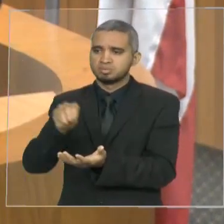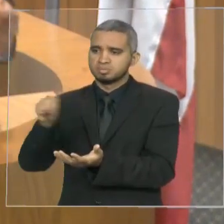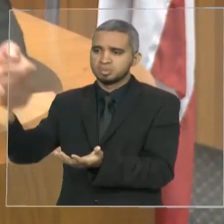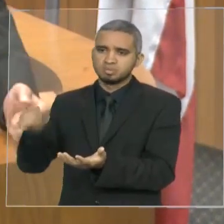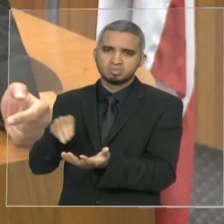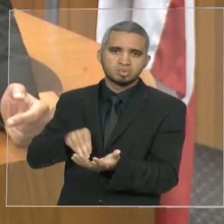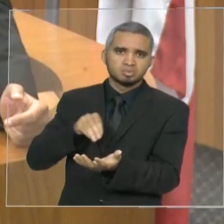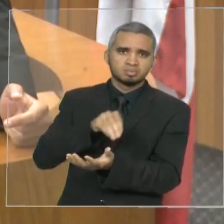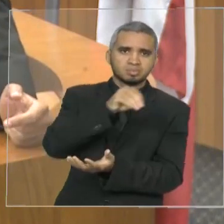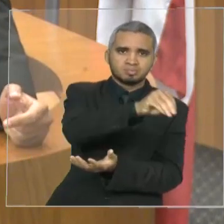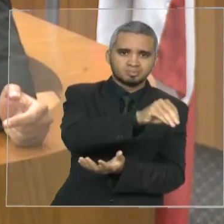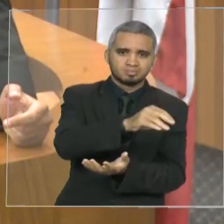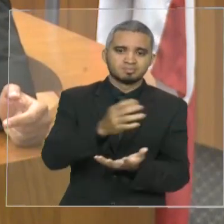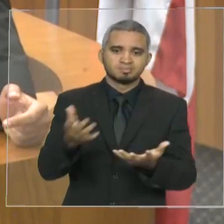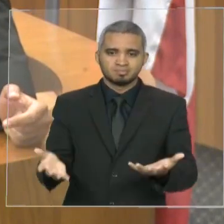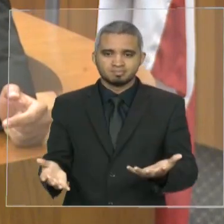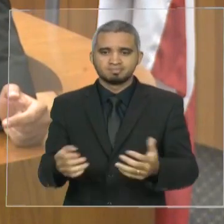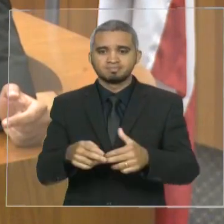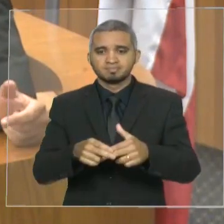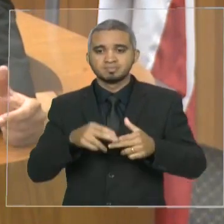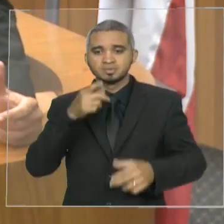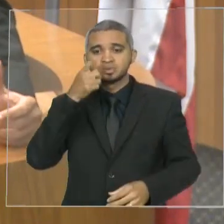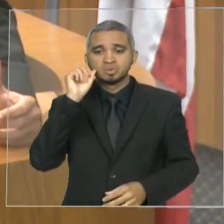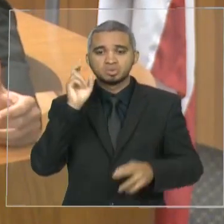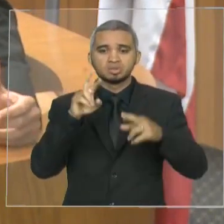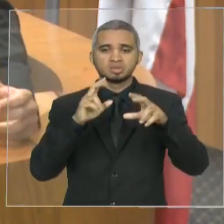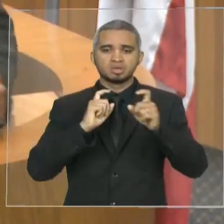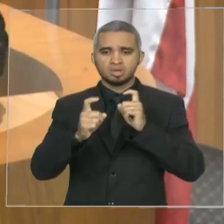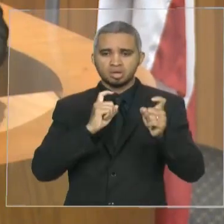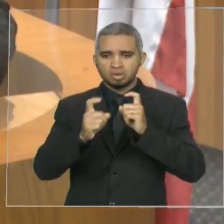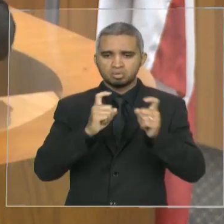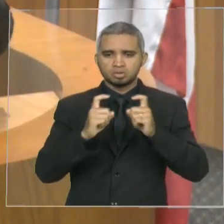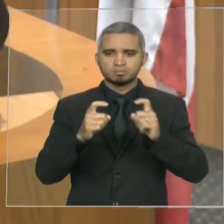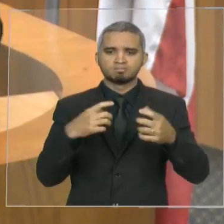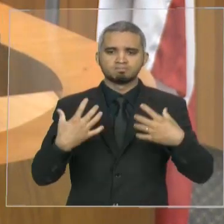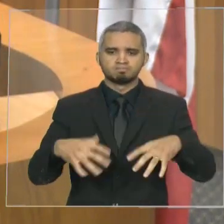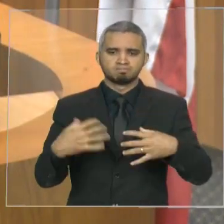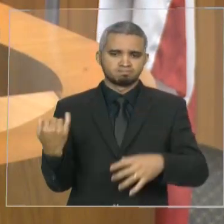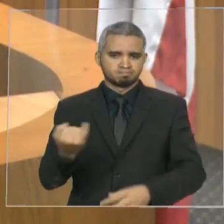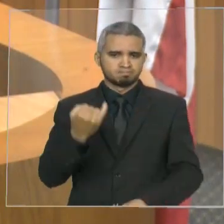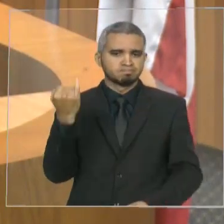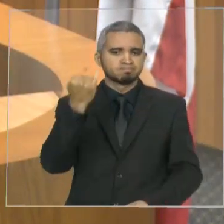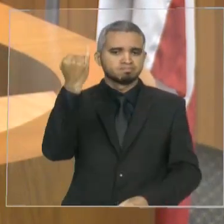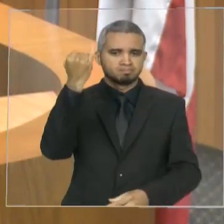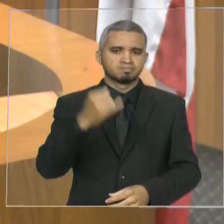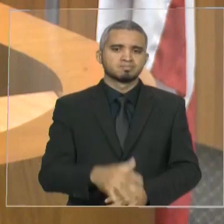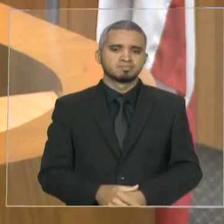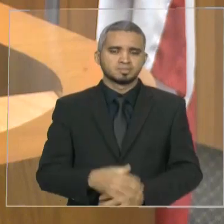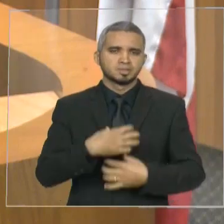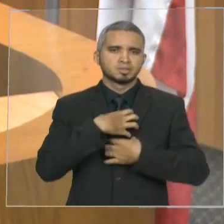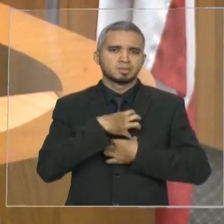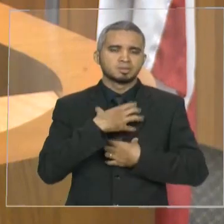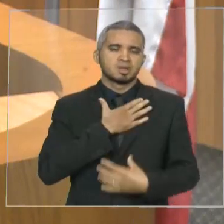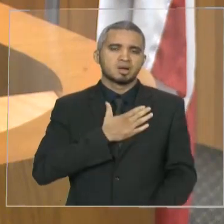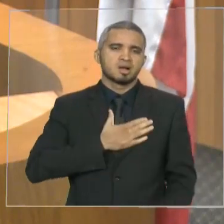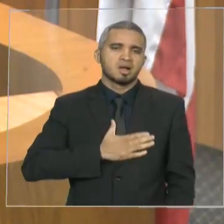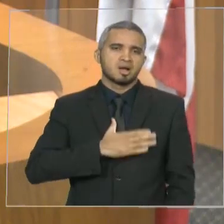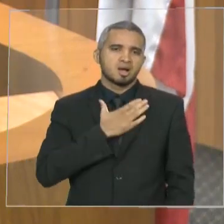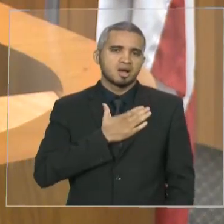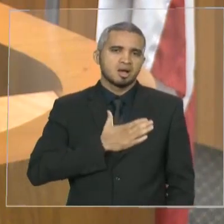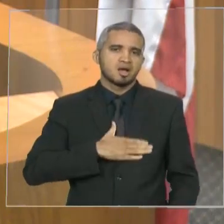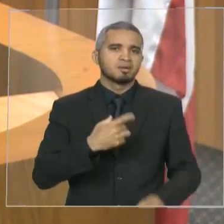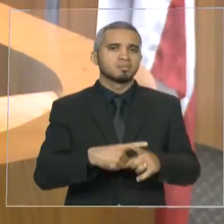extremamente proveitosa e que trouxe um certo alento para que a gente possa atender de